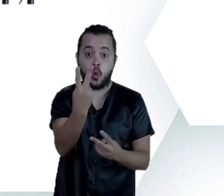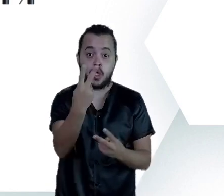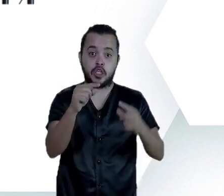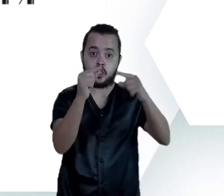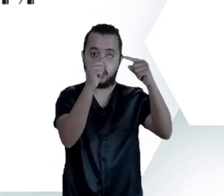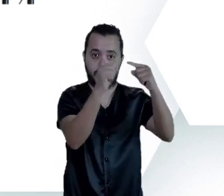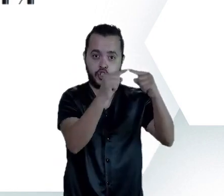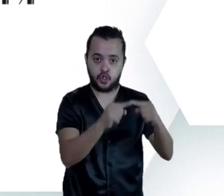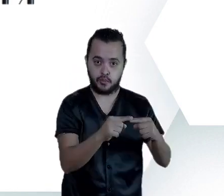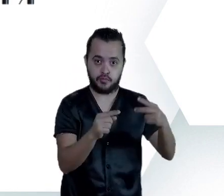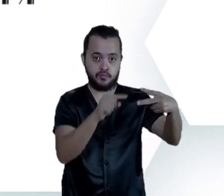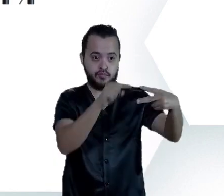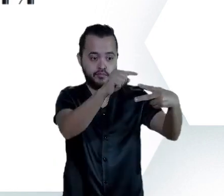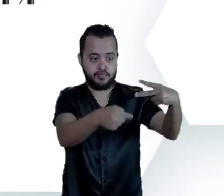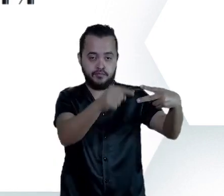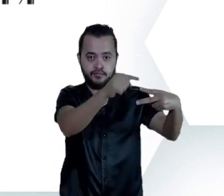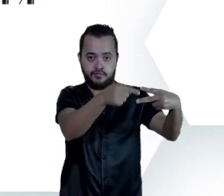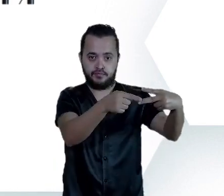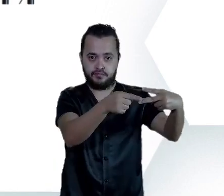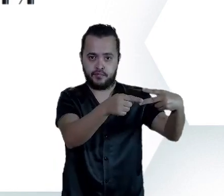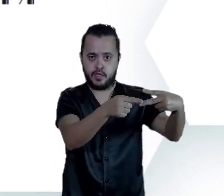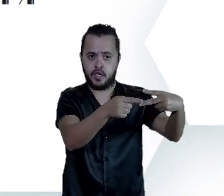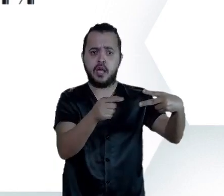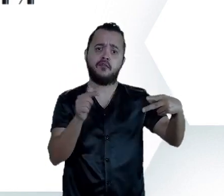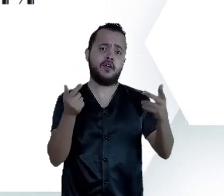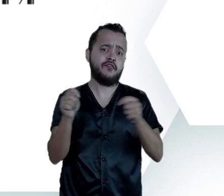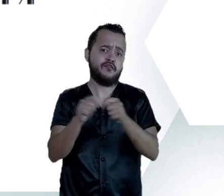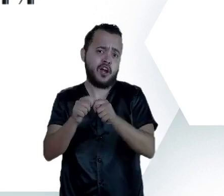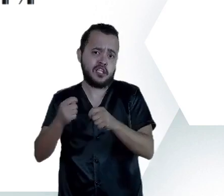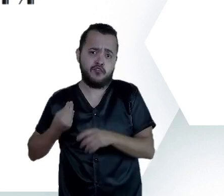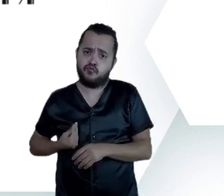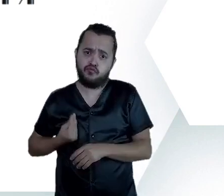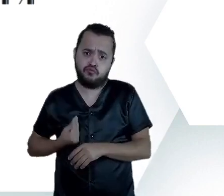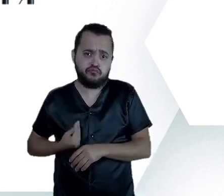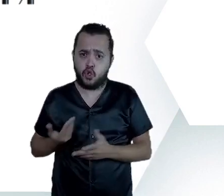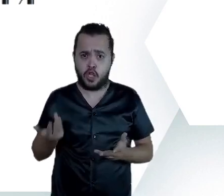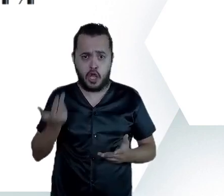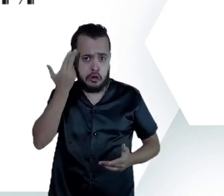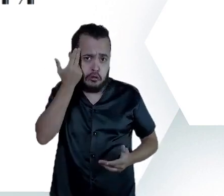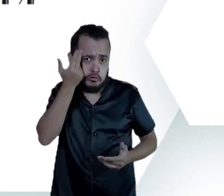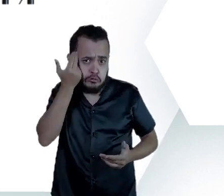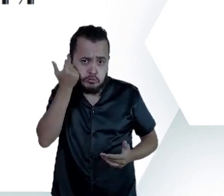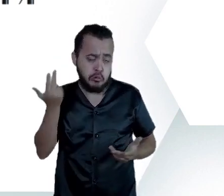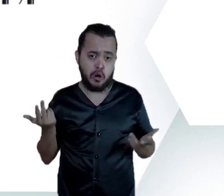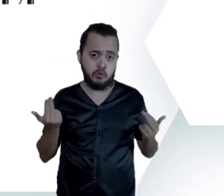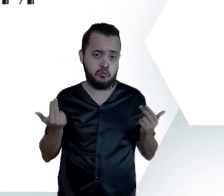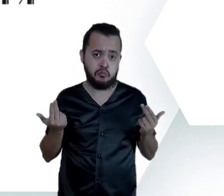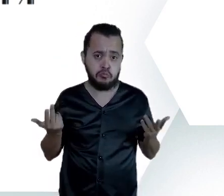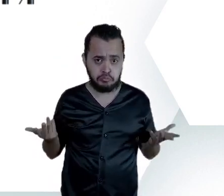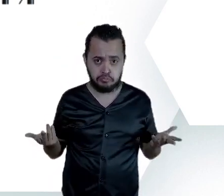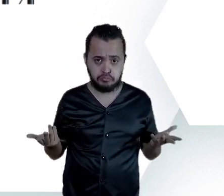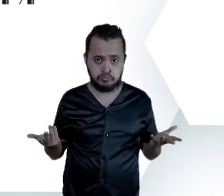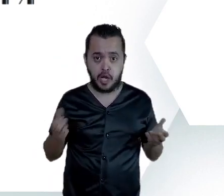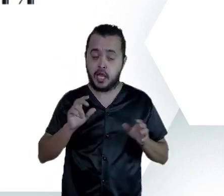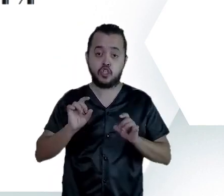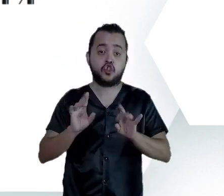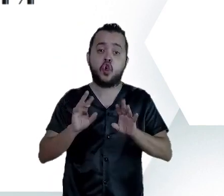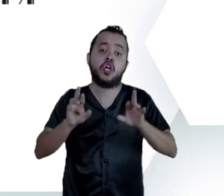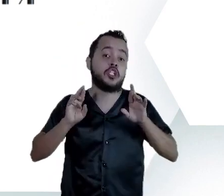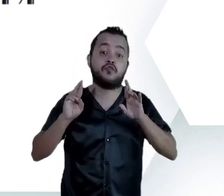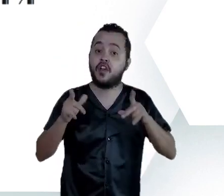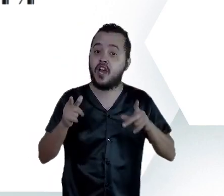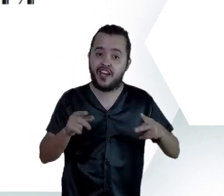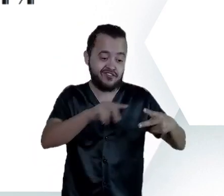alicates amperímetros. Tem a mesma função, mas um é menor do que o outro, então achei interessante mostrar isso aí para vocês,